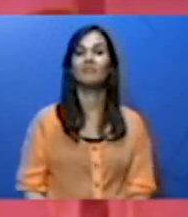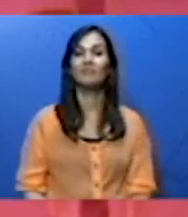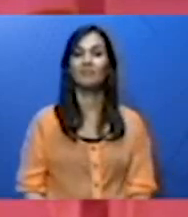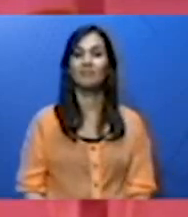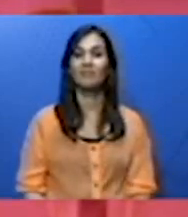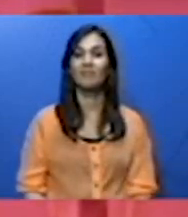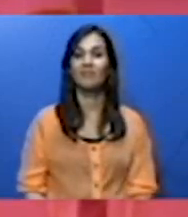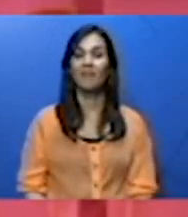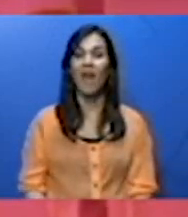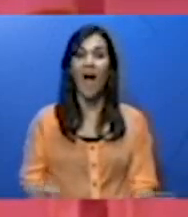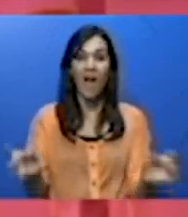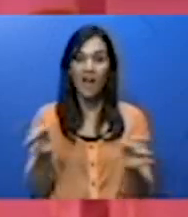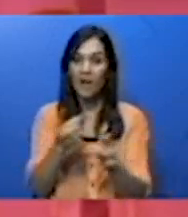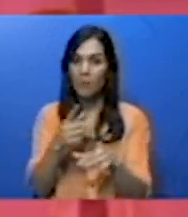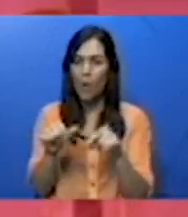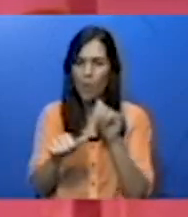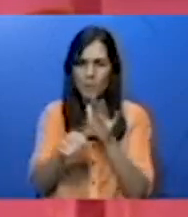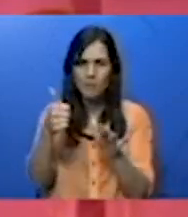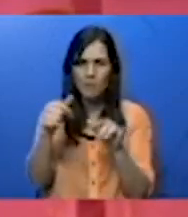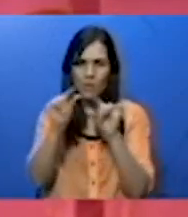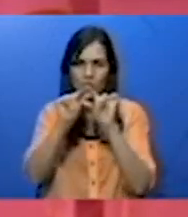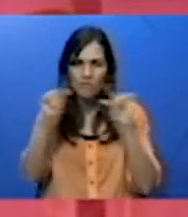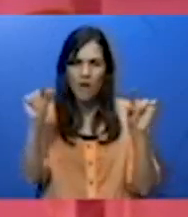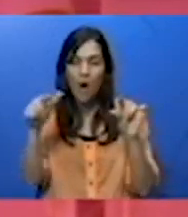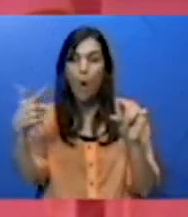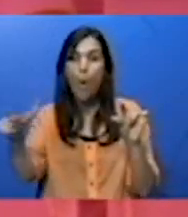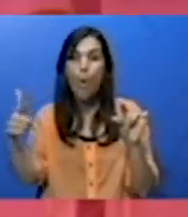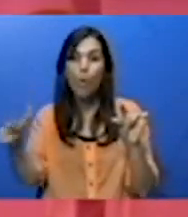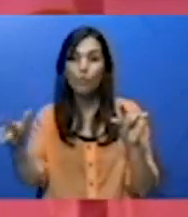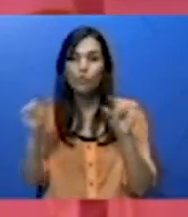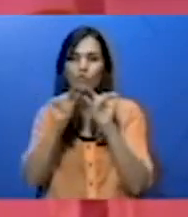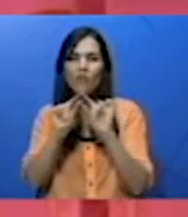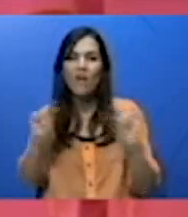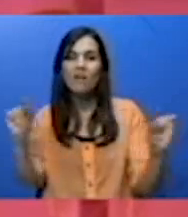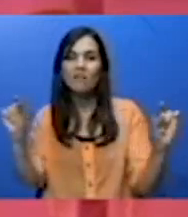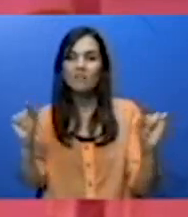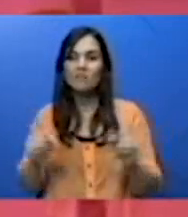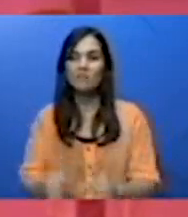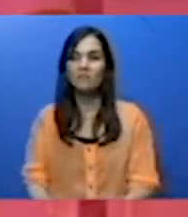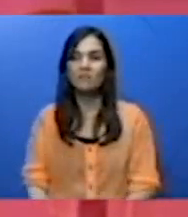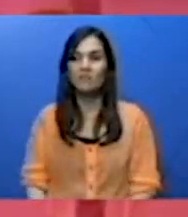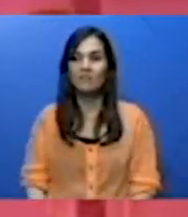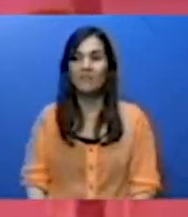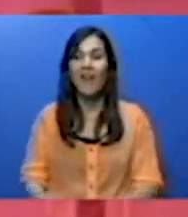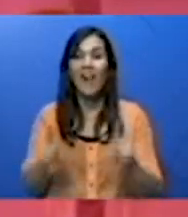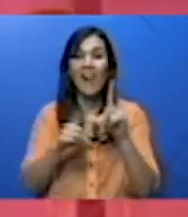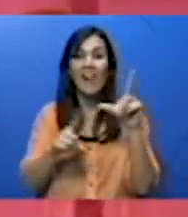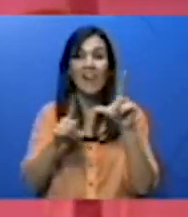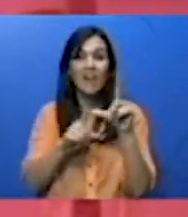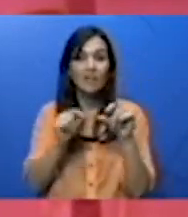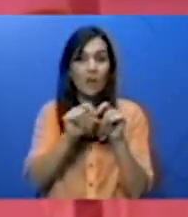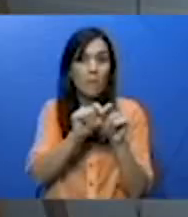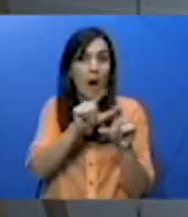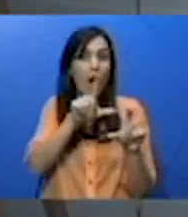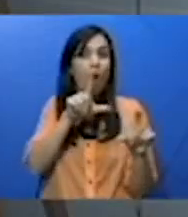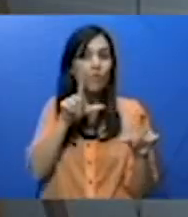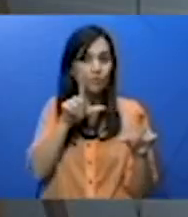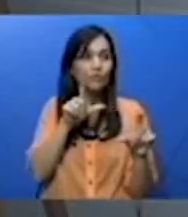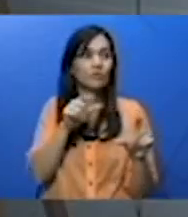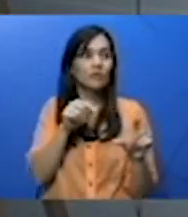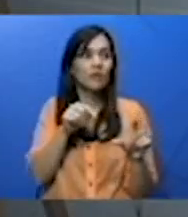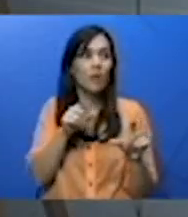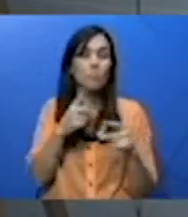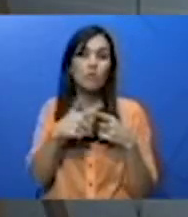ó. Ah, depois. Outro verso agora. Correr. Começa com letra maiúscula, ah, né, professora? Maiúscula, isso. É um